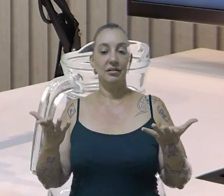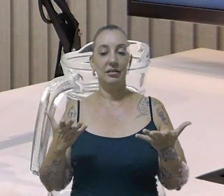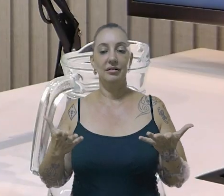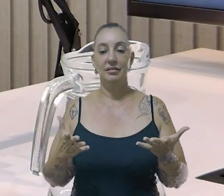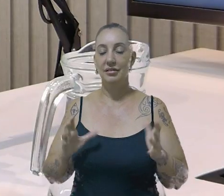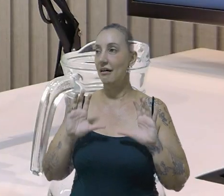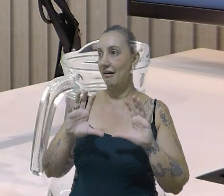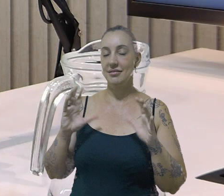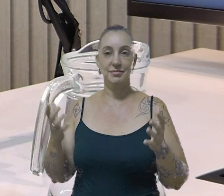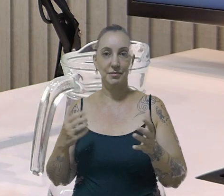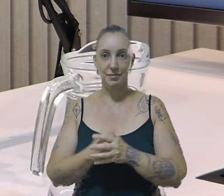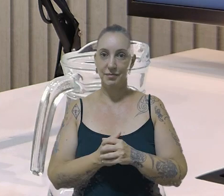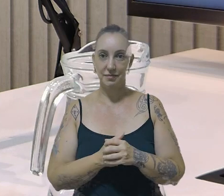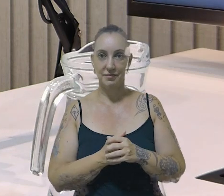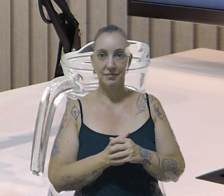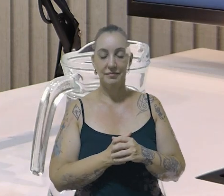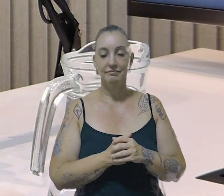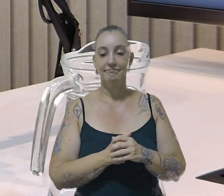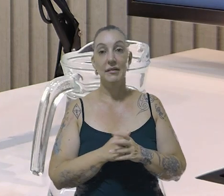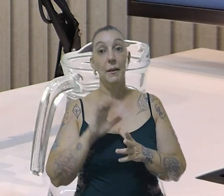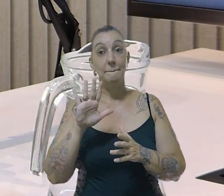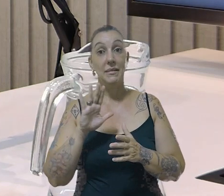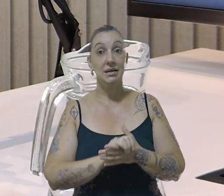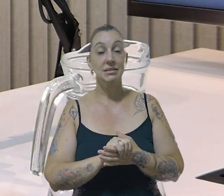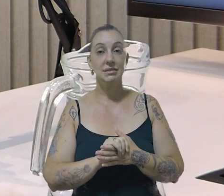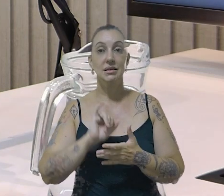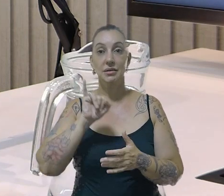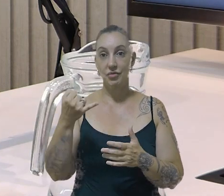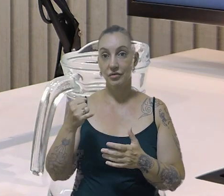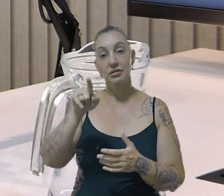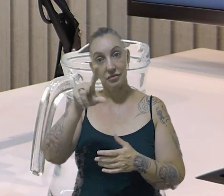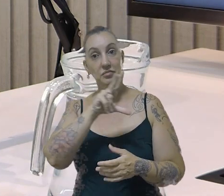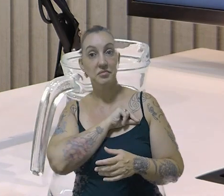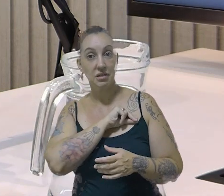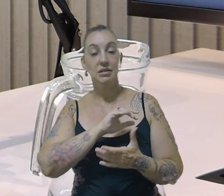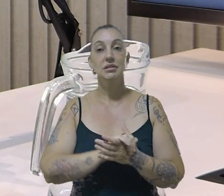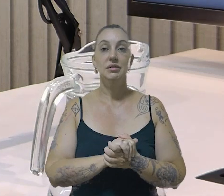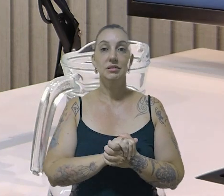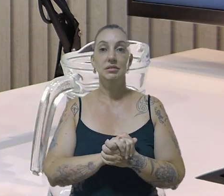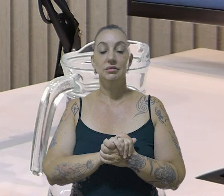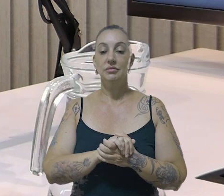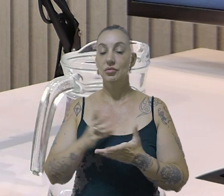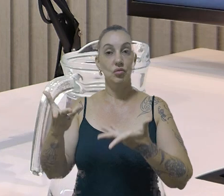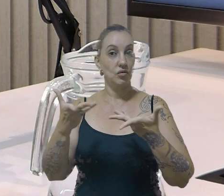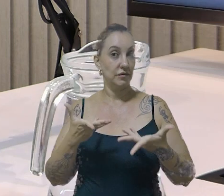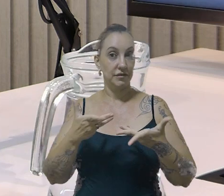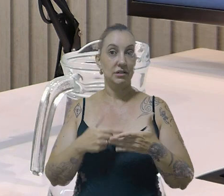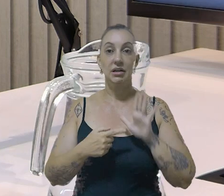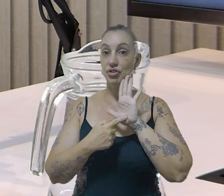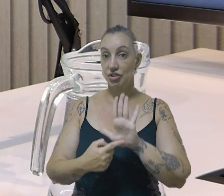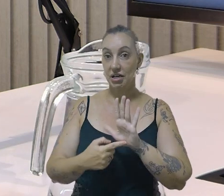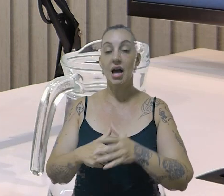assim é mas curte aí porque você mereceu fazer a parada você não foi convidada e nem foi indicada por